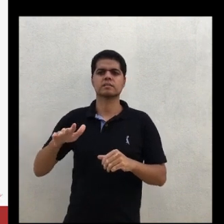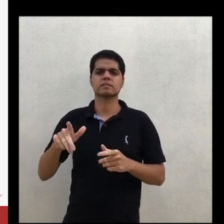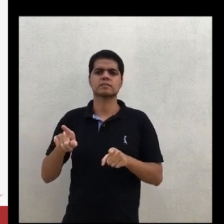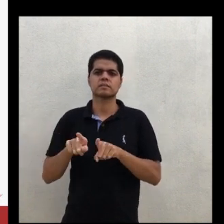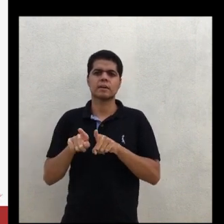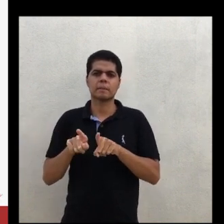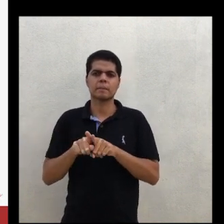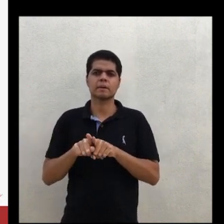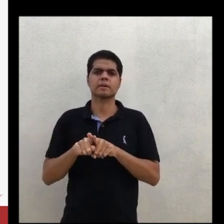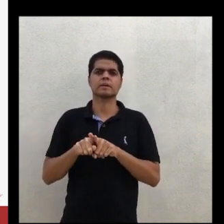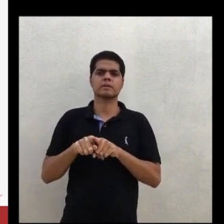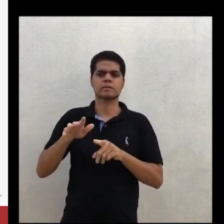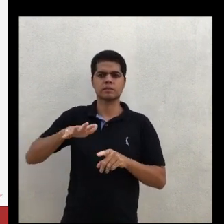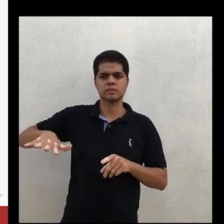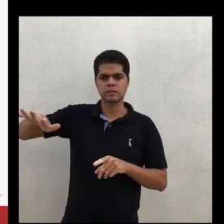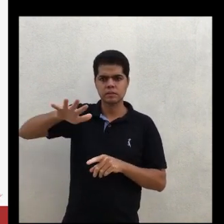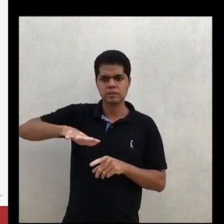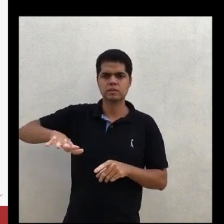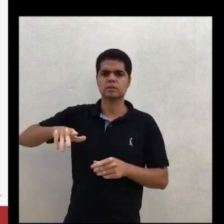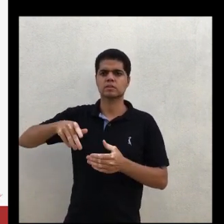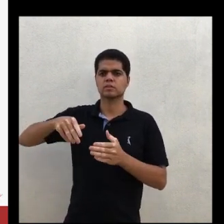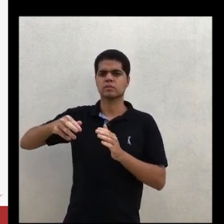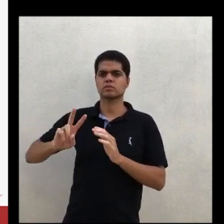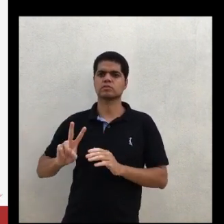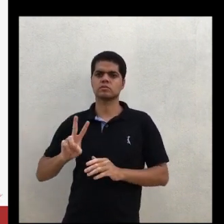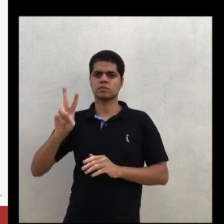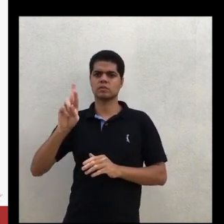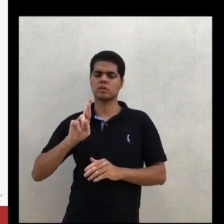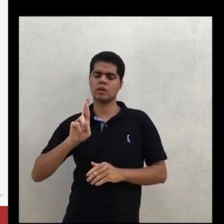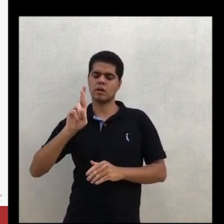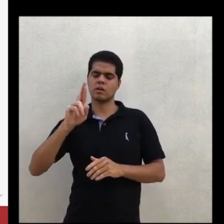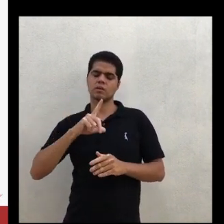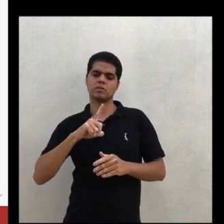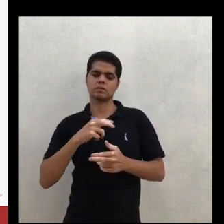em cada um desses conjuntos, tá? O tanto que ele está